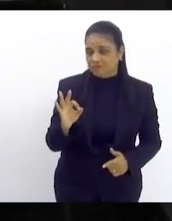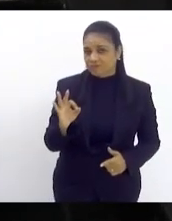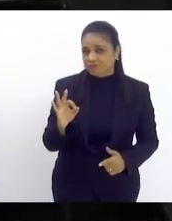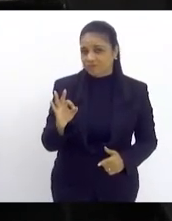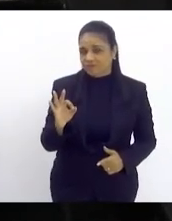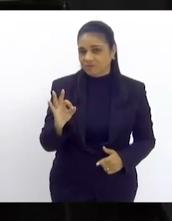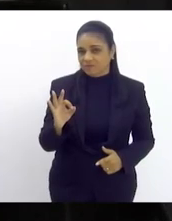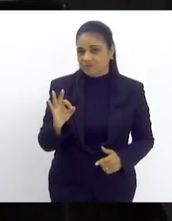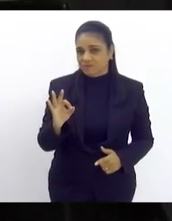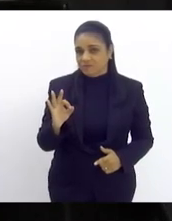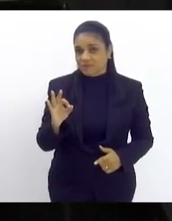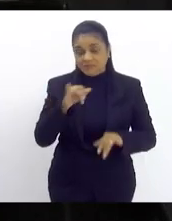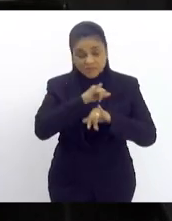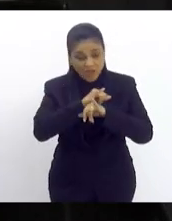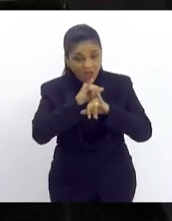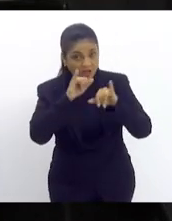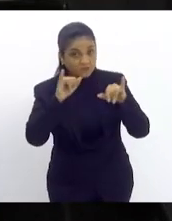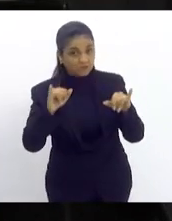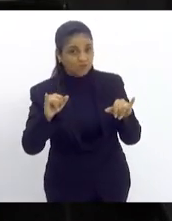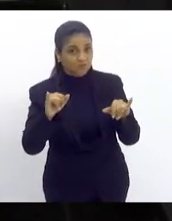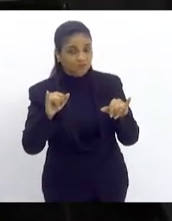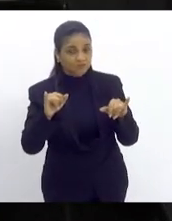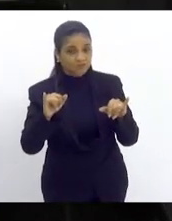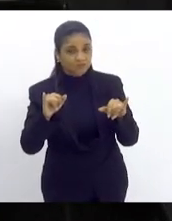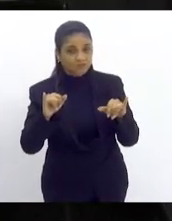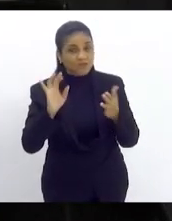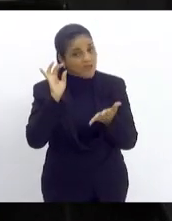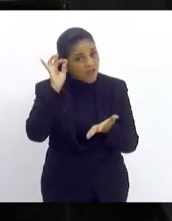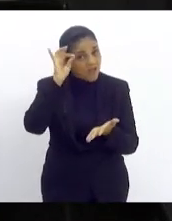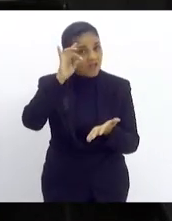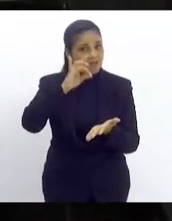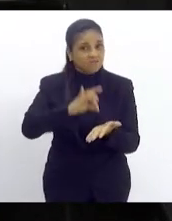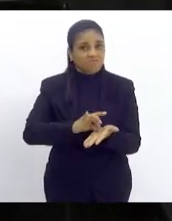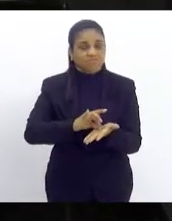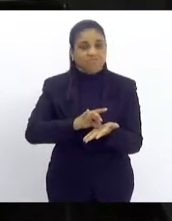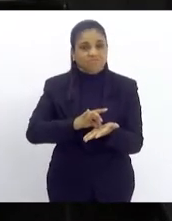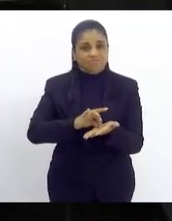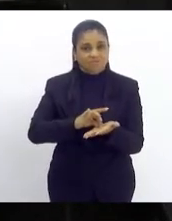quando se anuncia quando se afirma